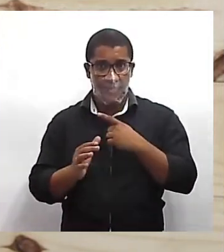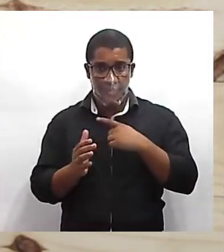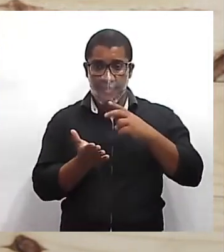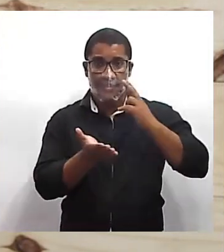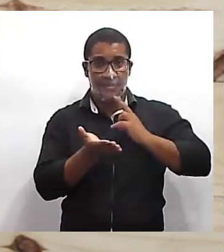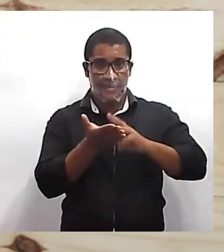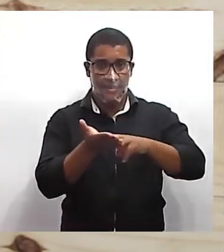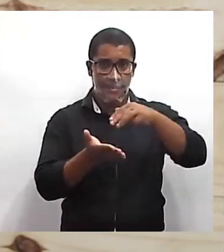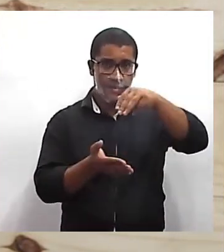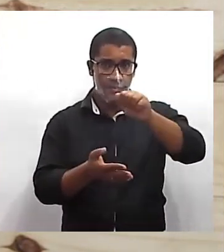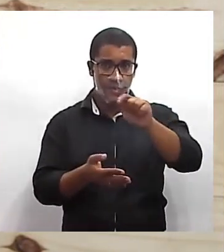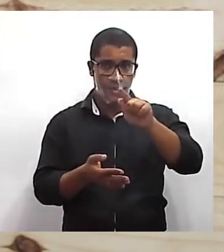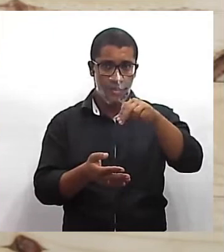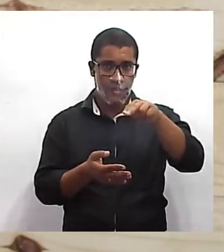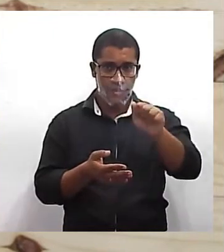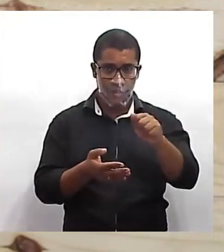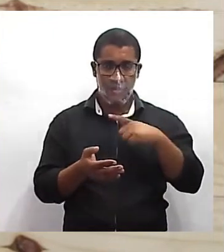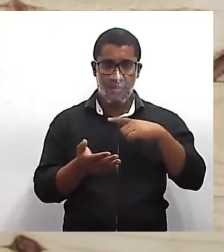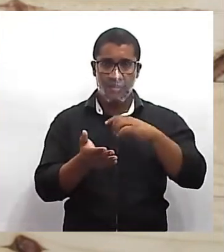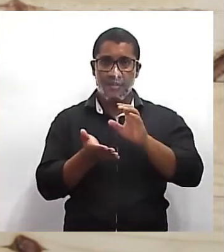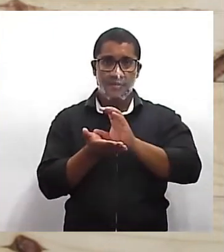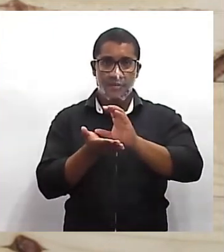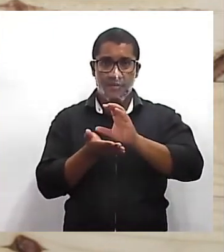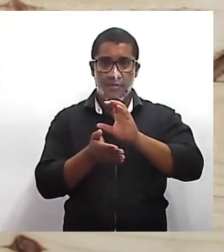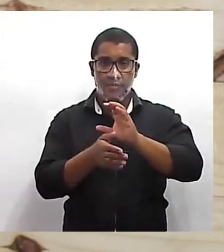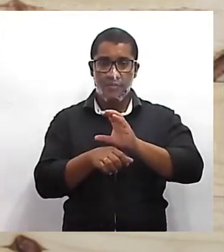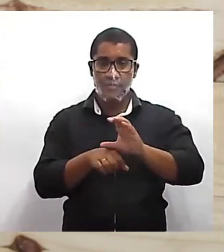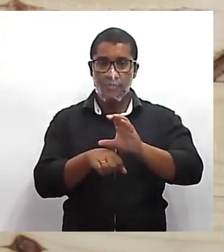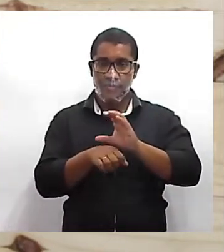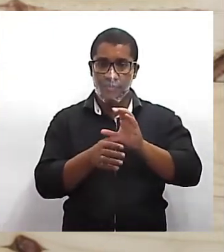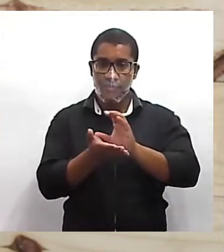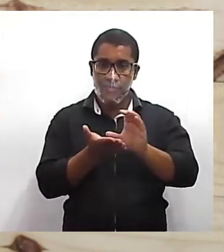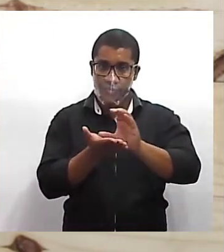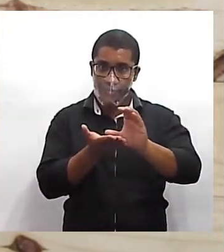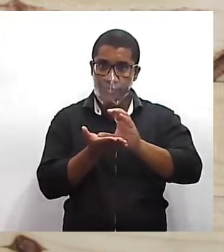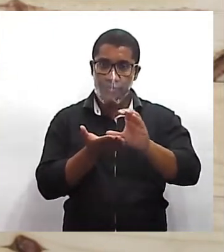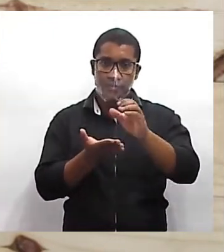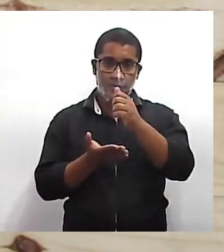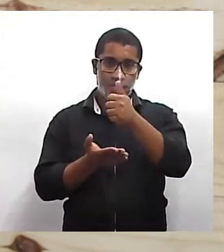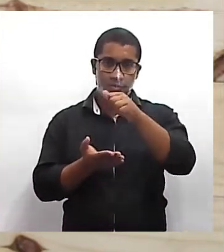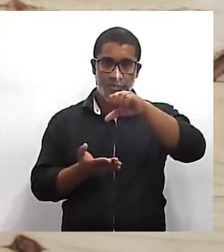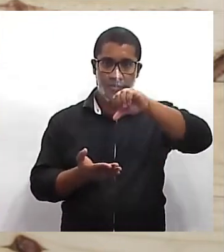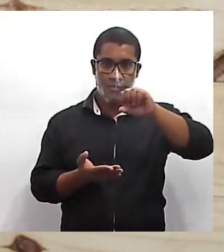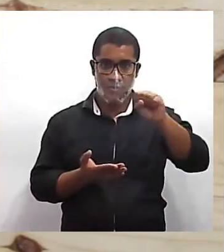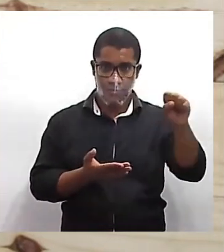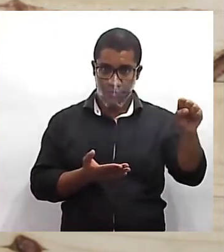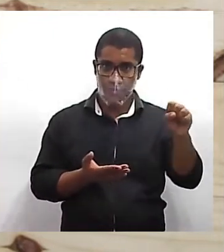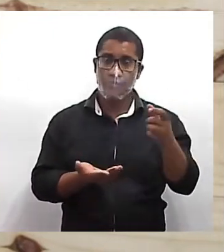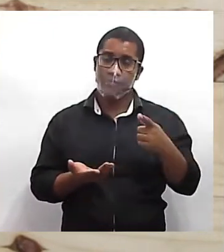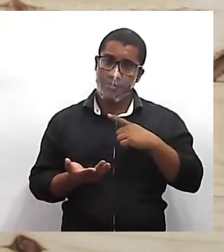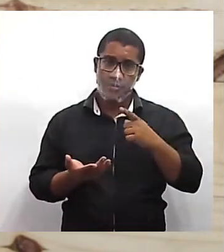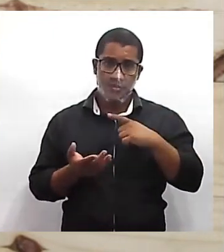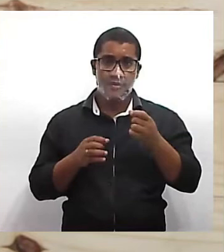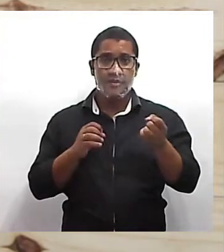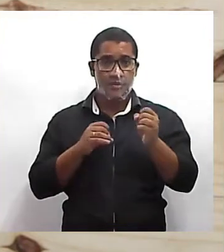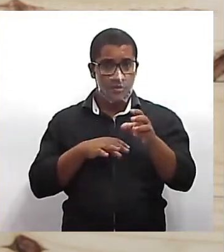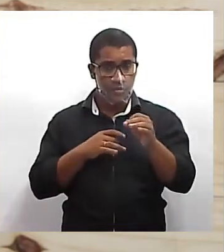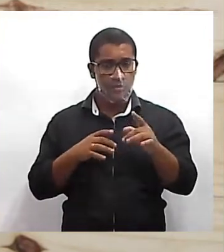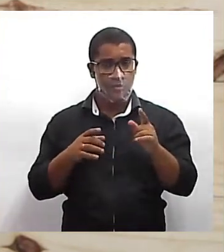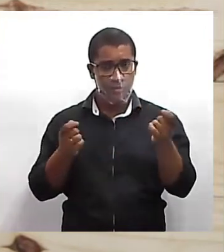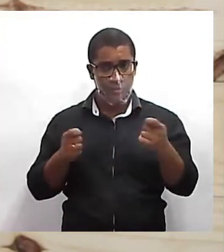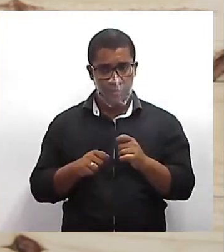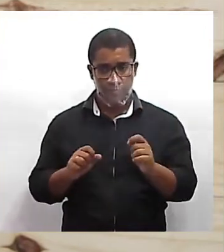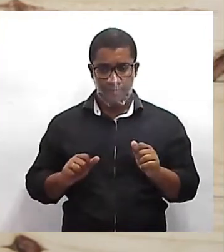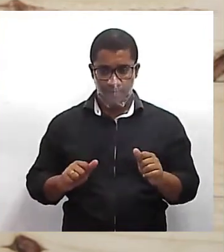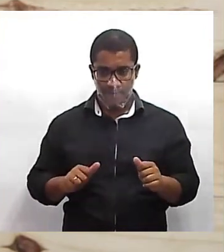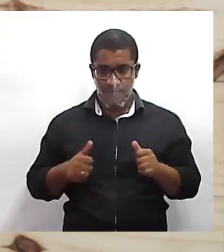Magna, a nossa Constituição de 1988. Então, ter a educação justamente nos empodera,